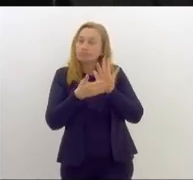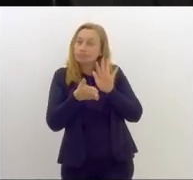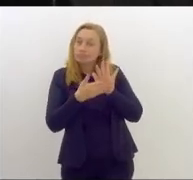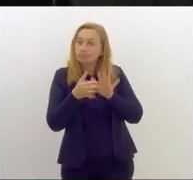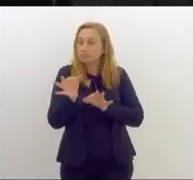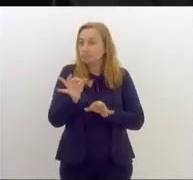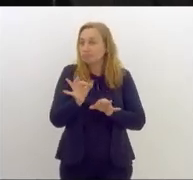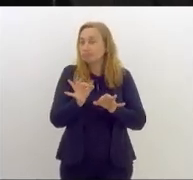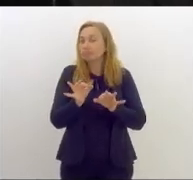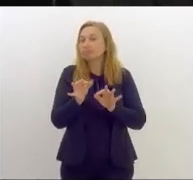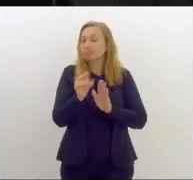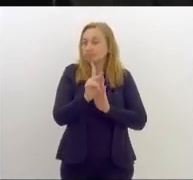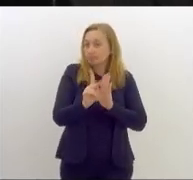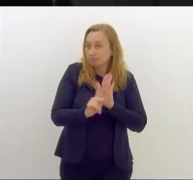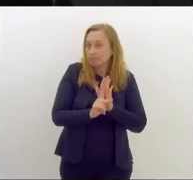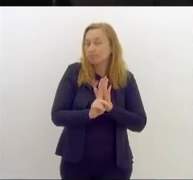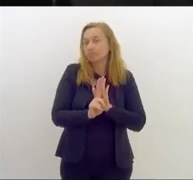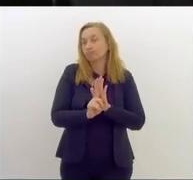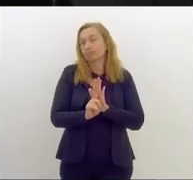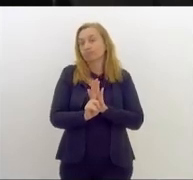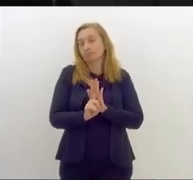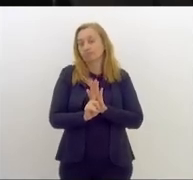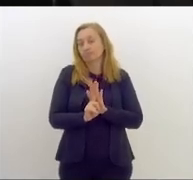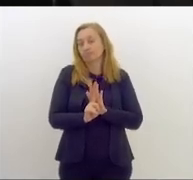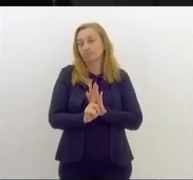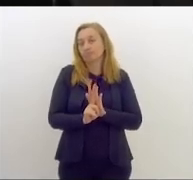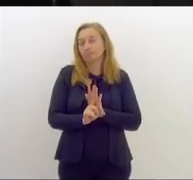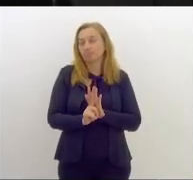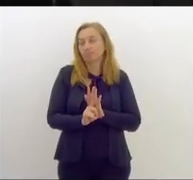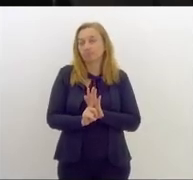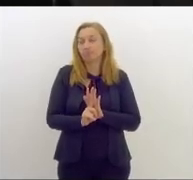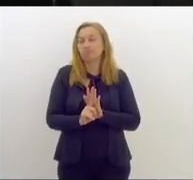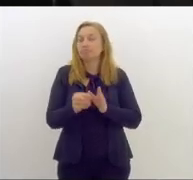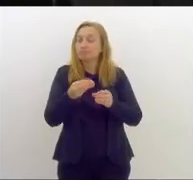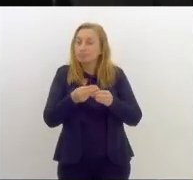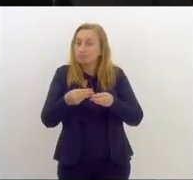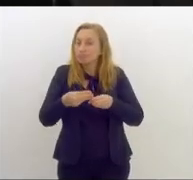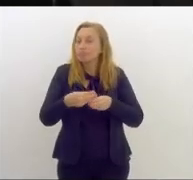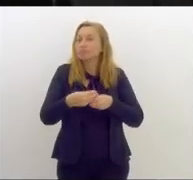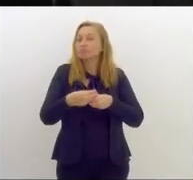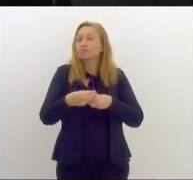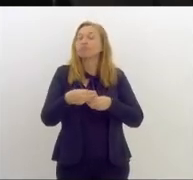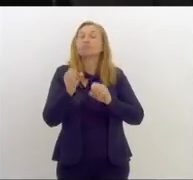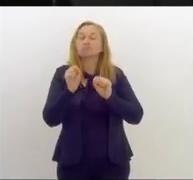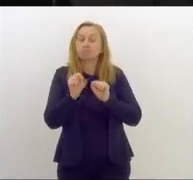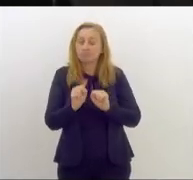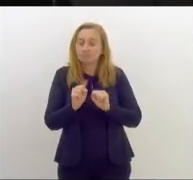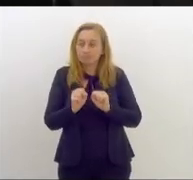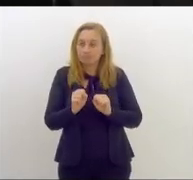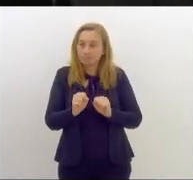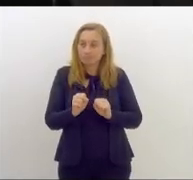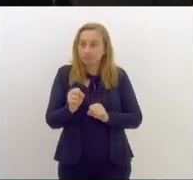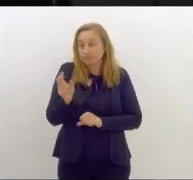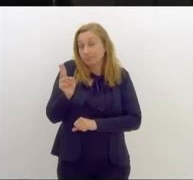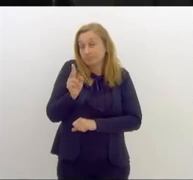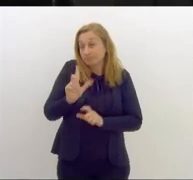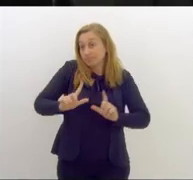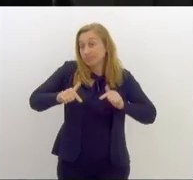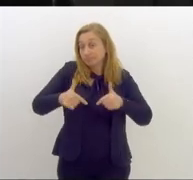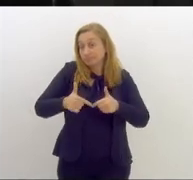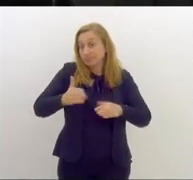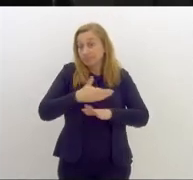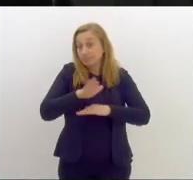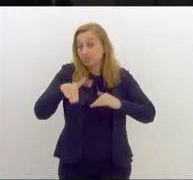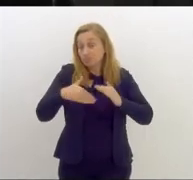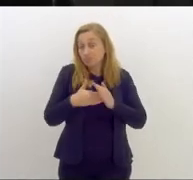um projeto de lei para que os municípios pudessem agilizar todas